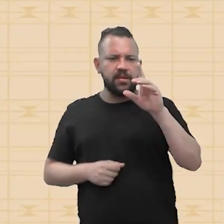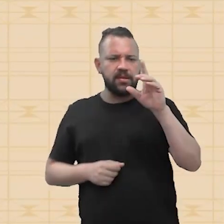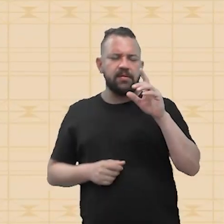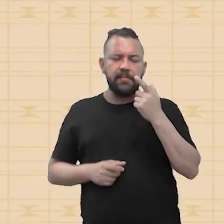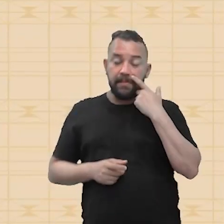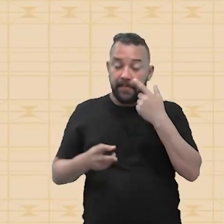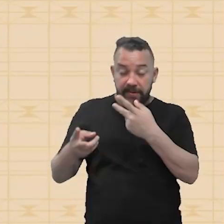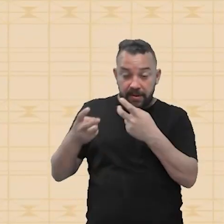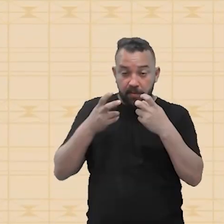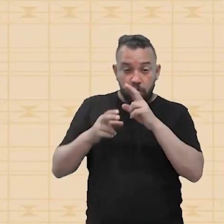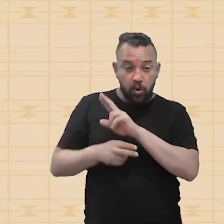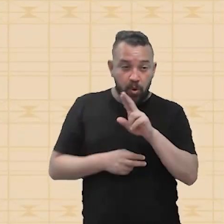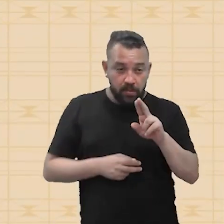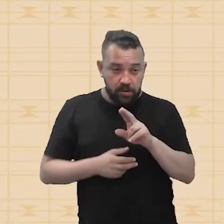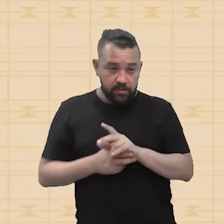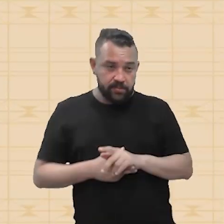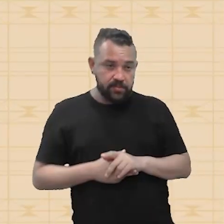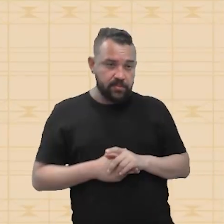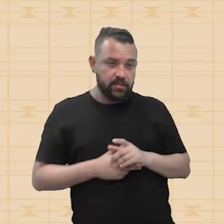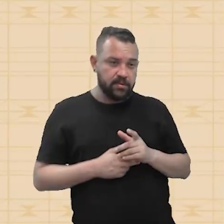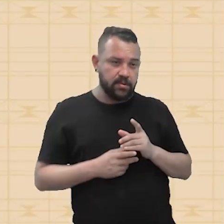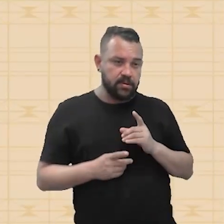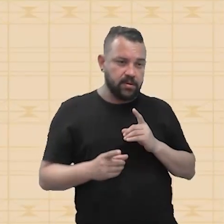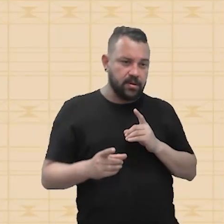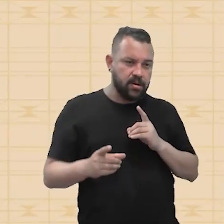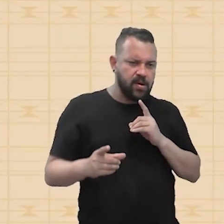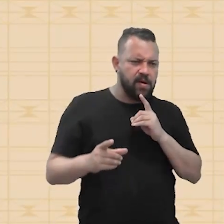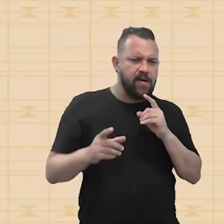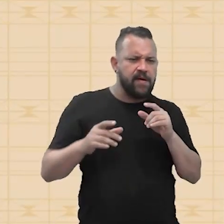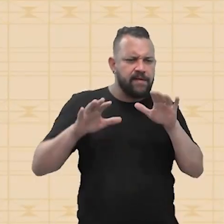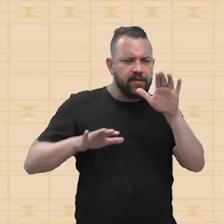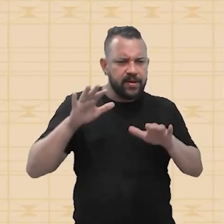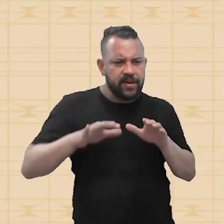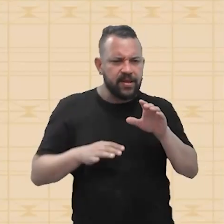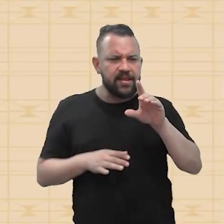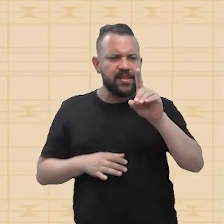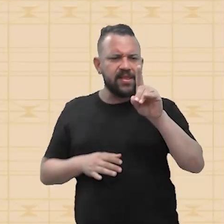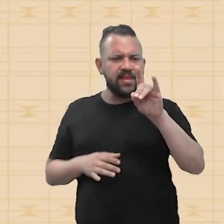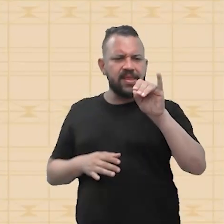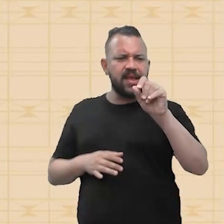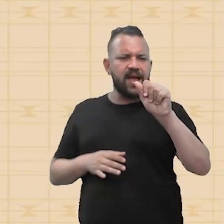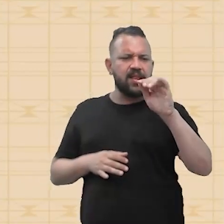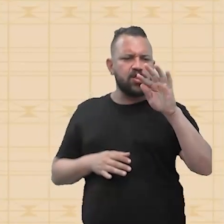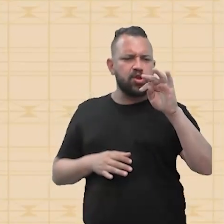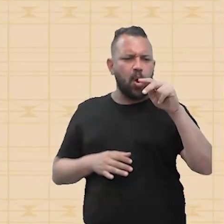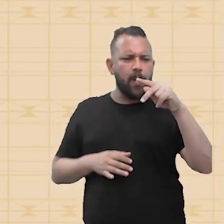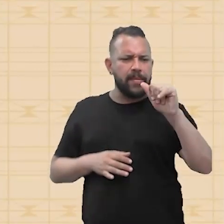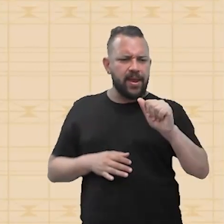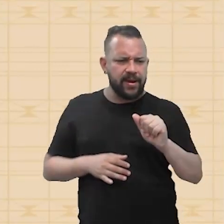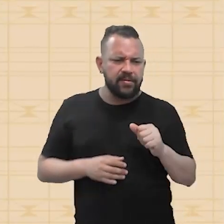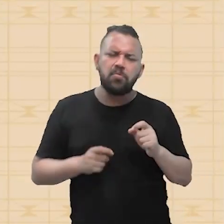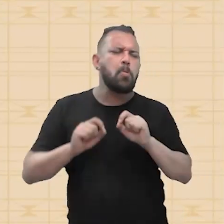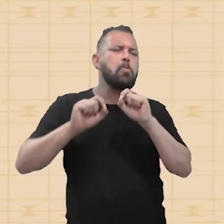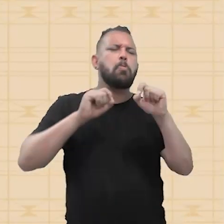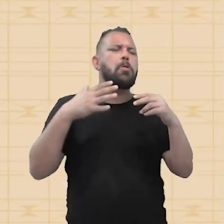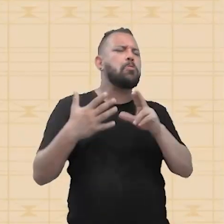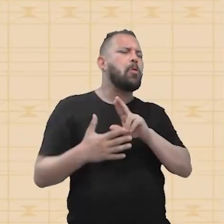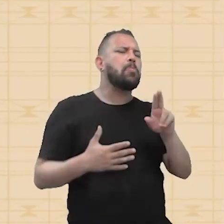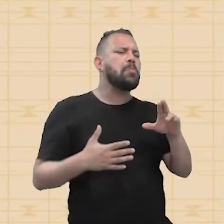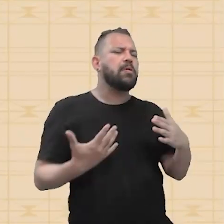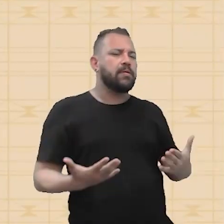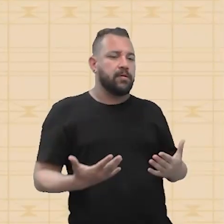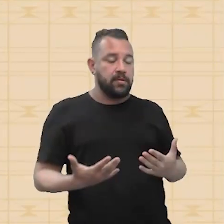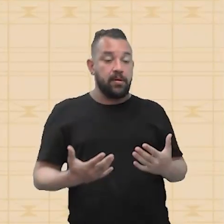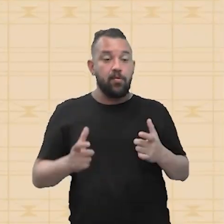fica ligado nesse nome, porque muitas vezes o Enem chama de variação diatópica, e às vezes o candidato fica naquela, que variação é essa? É a